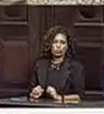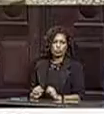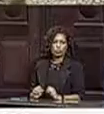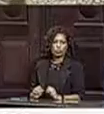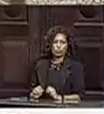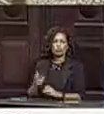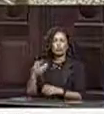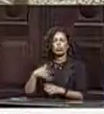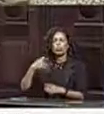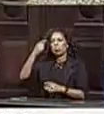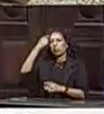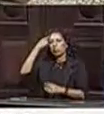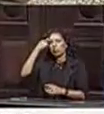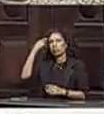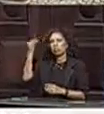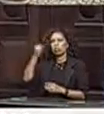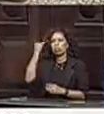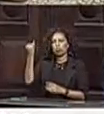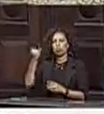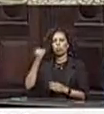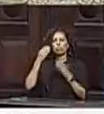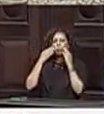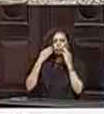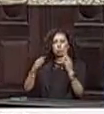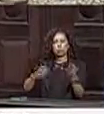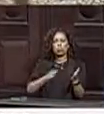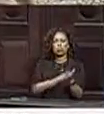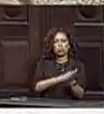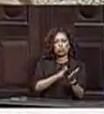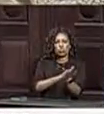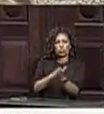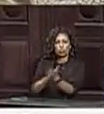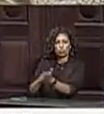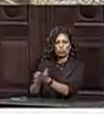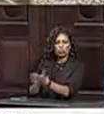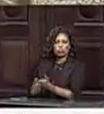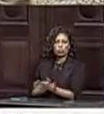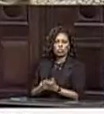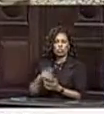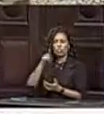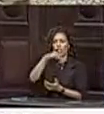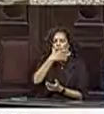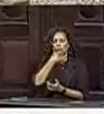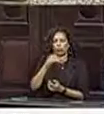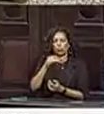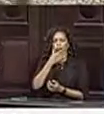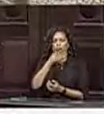as homenagens que Vossa Excelência está propondo, elas realmente